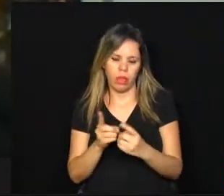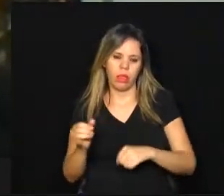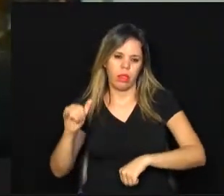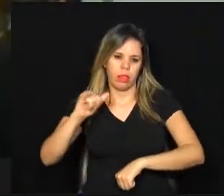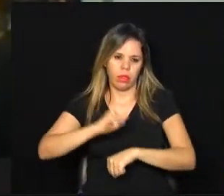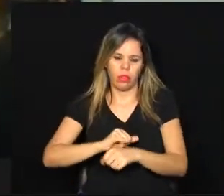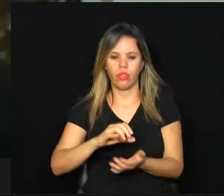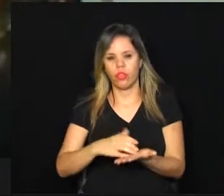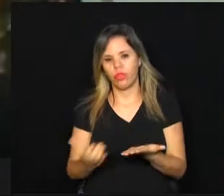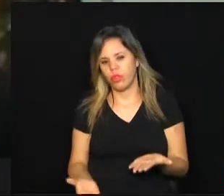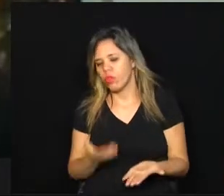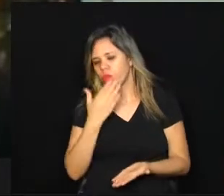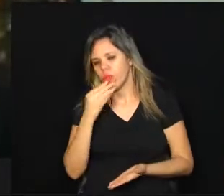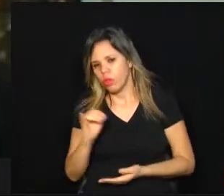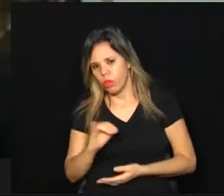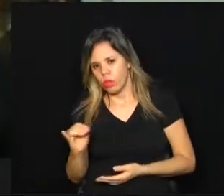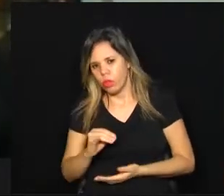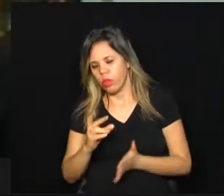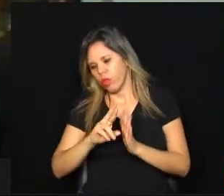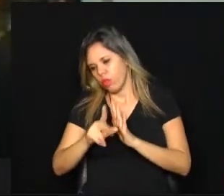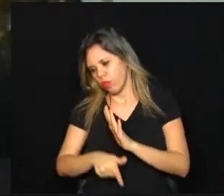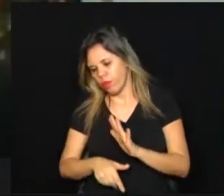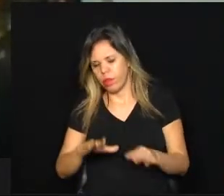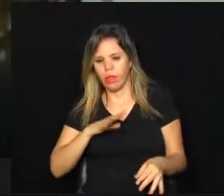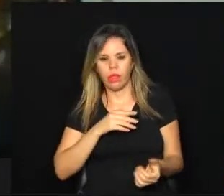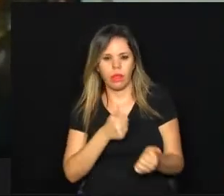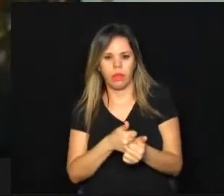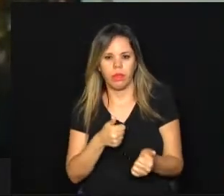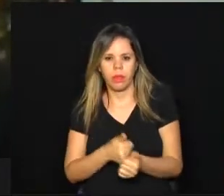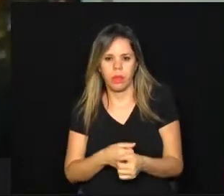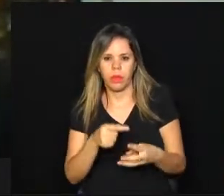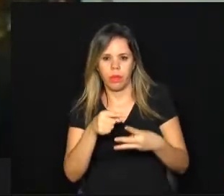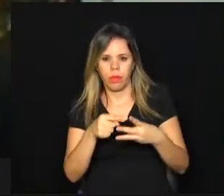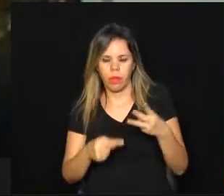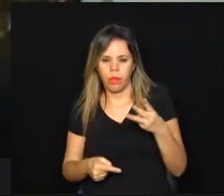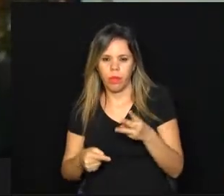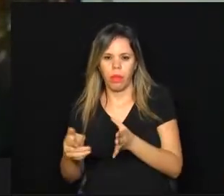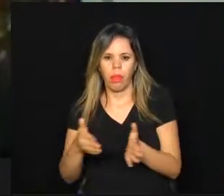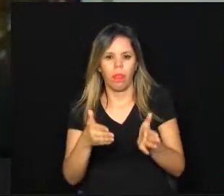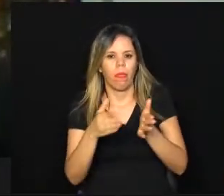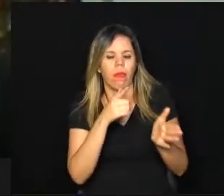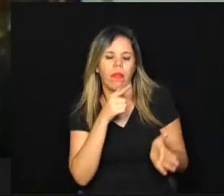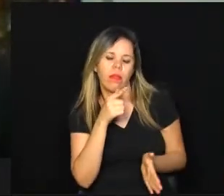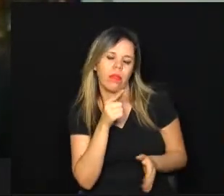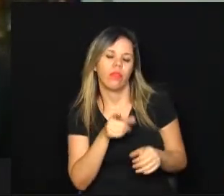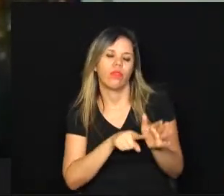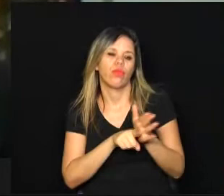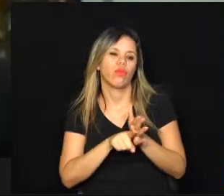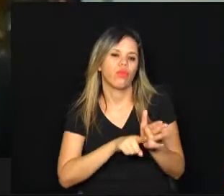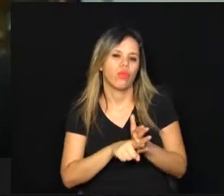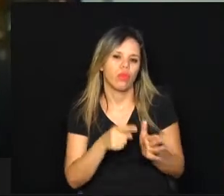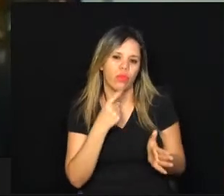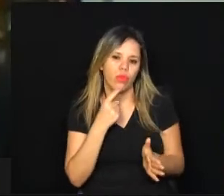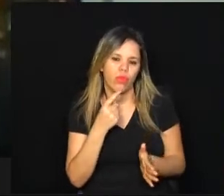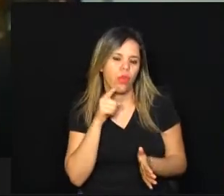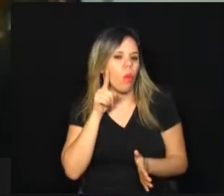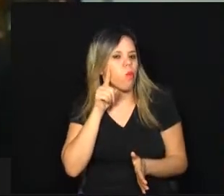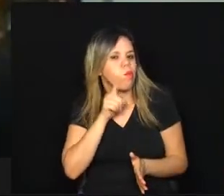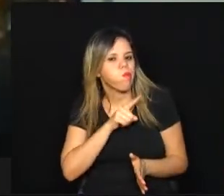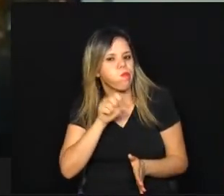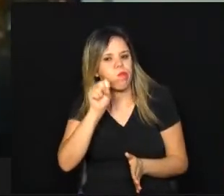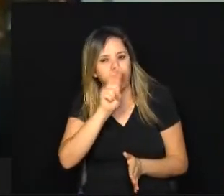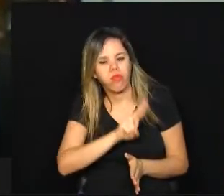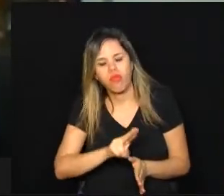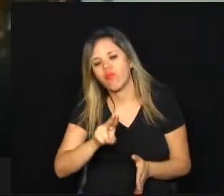Salto, Indaiatuba e outros municípios. Então, esses 3 reservatórios, né, de um estudo que Campinas, Americana, Sumaré,